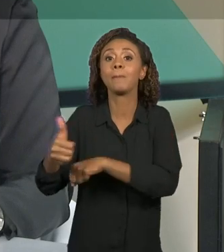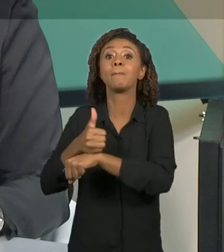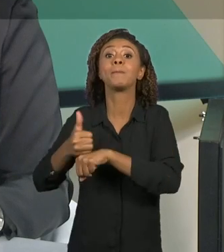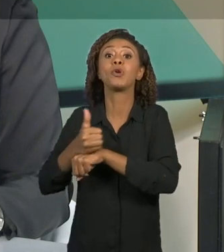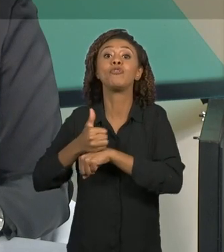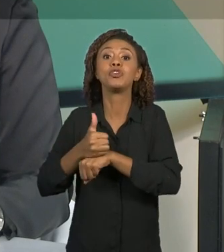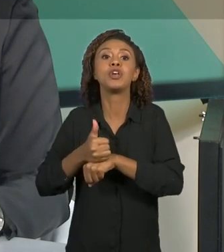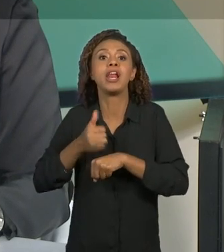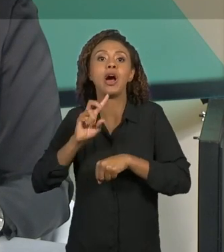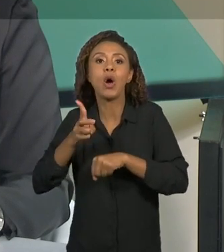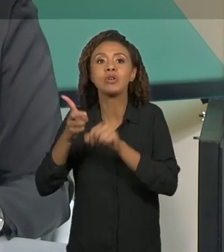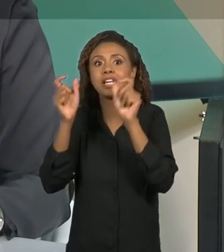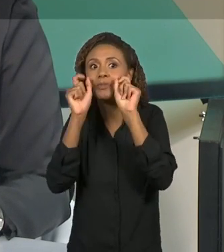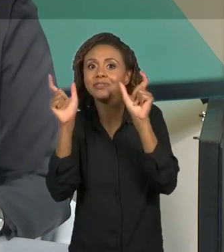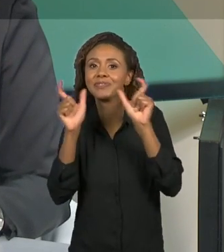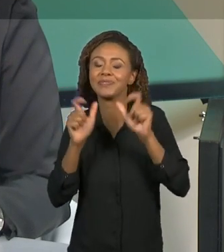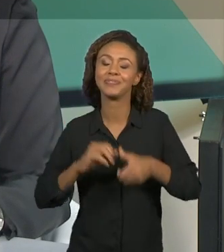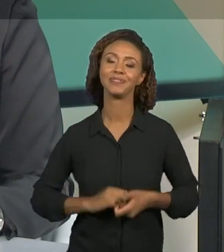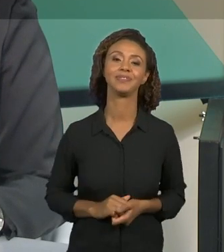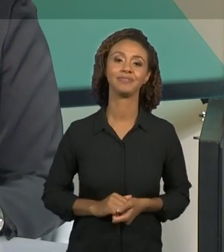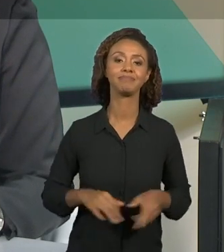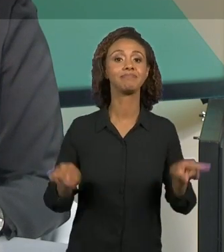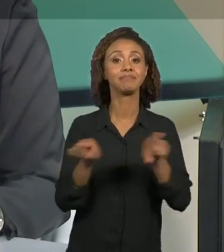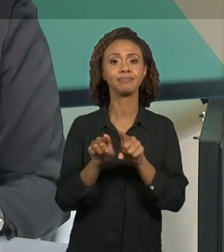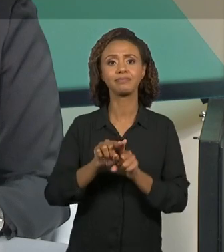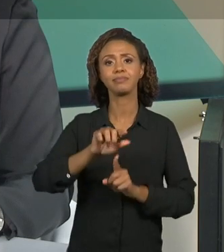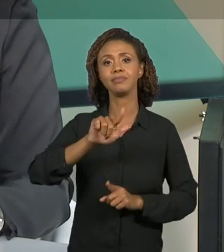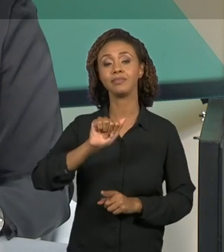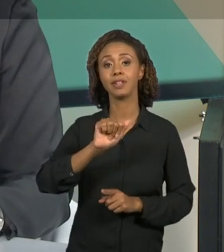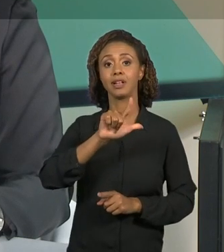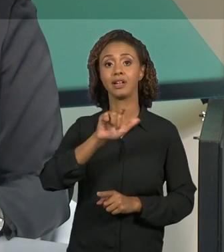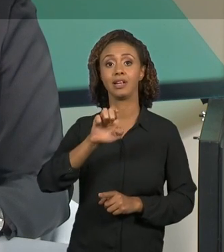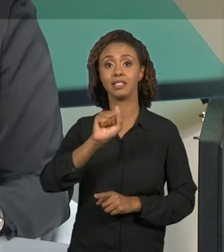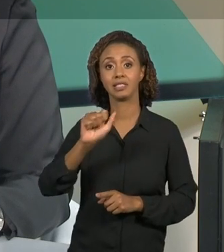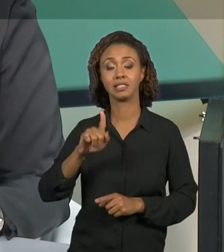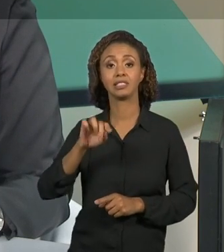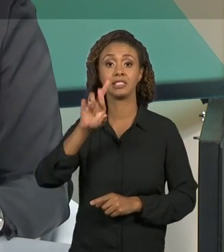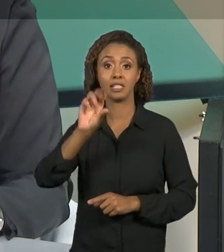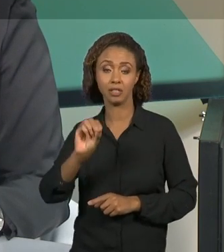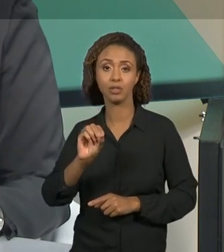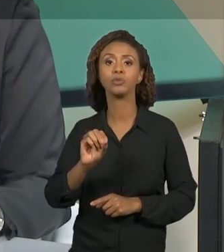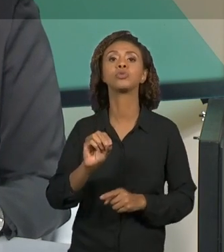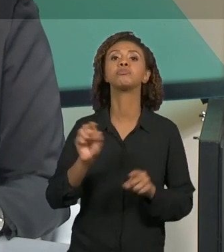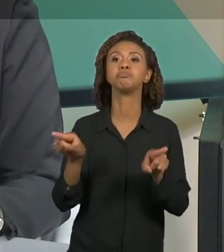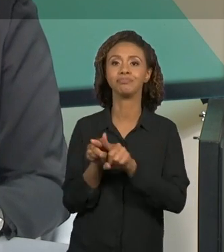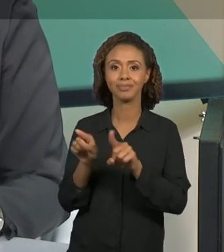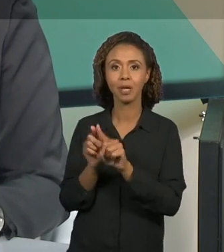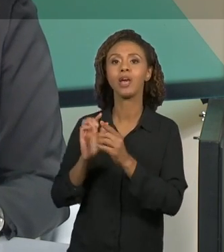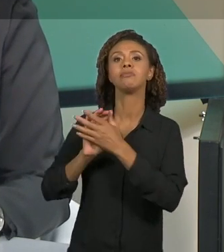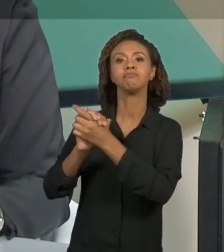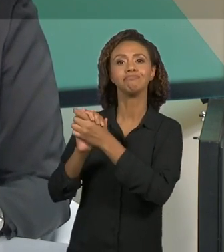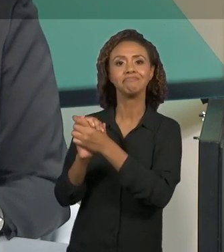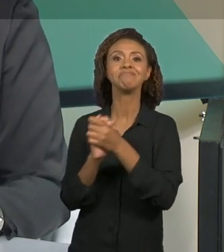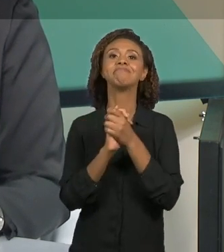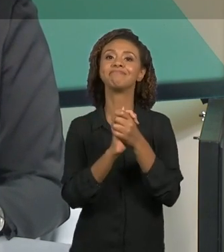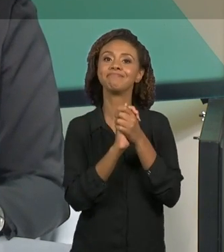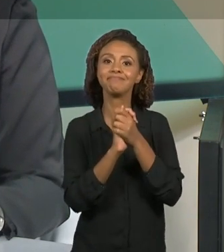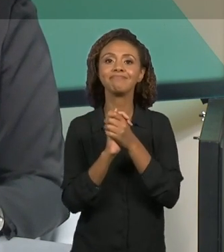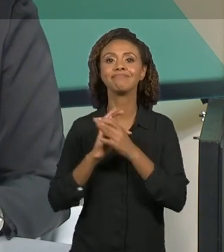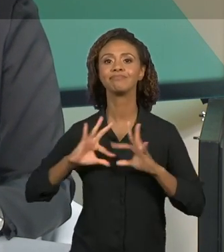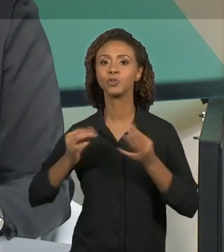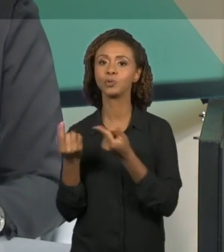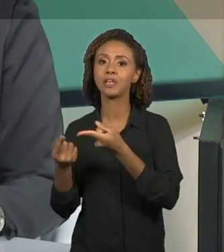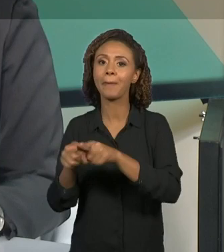os profissionais sempre conectados tá e a gente tem o alesandro mazzola que também parabeniza a parceria ea